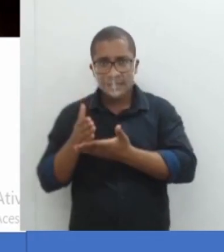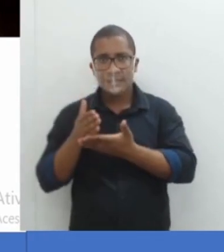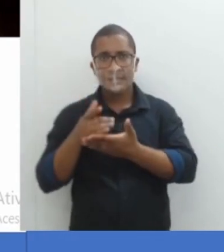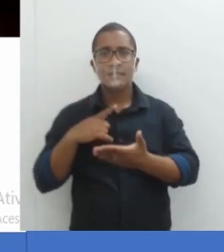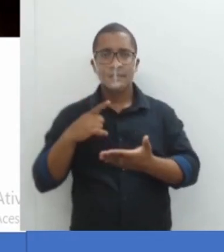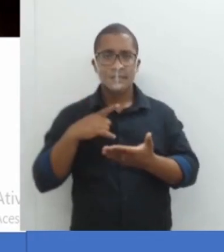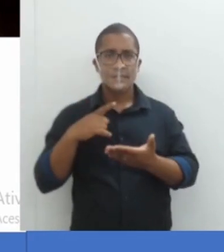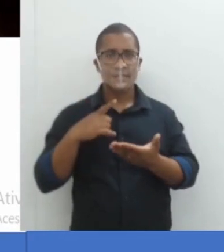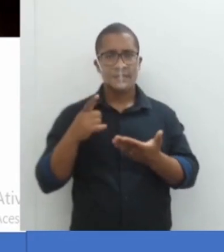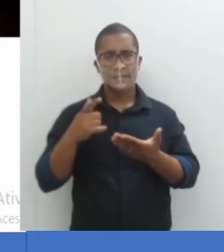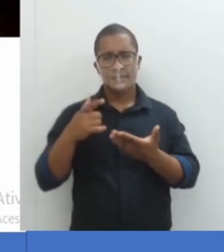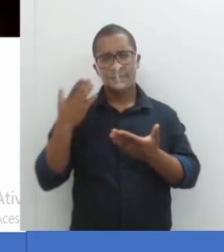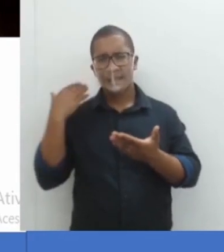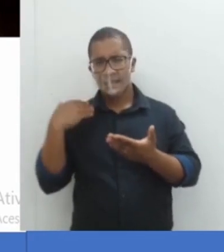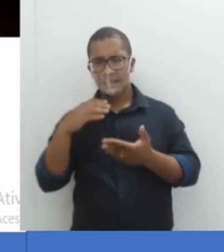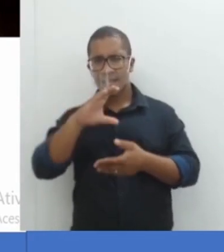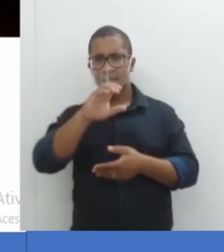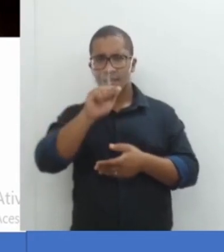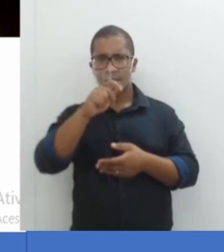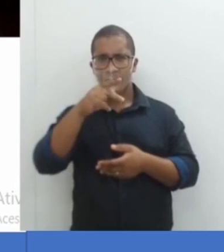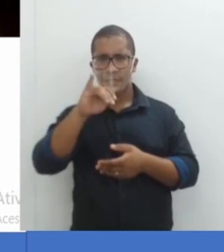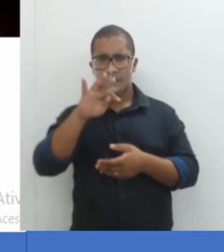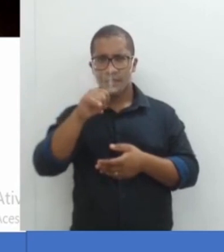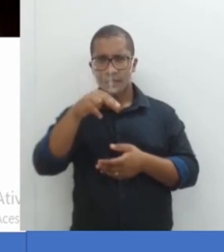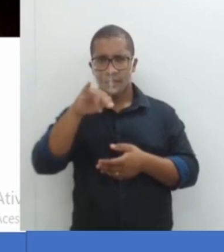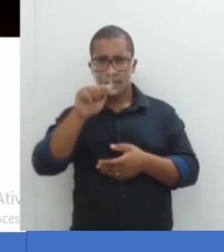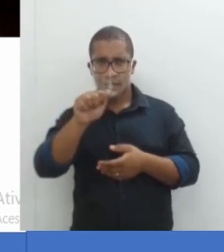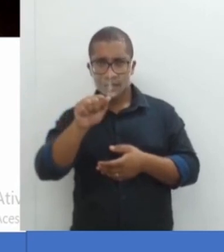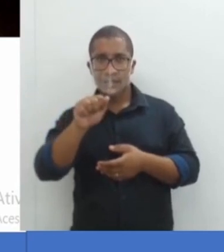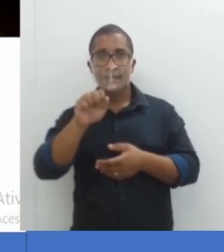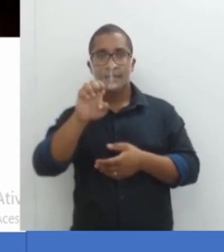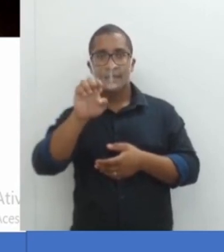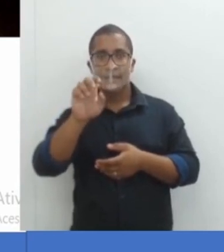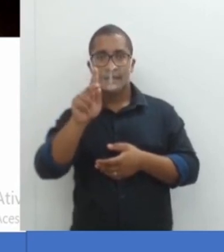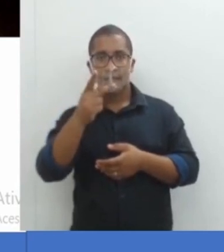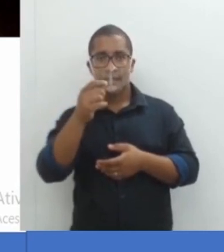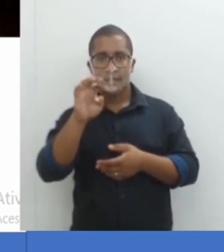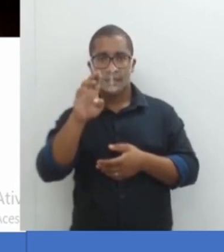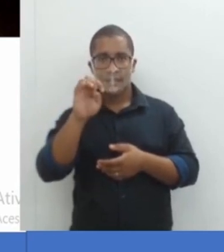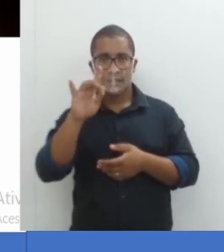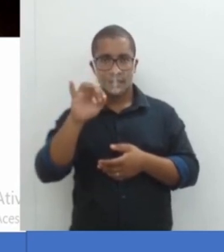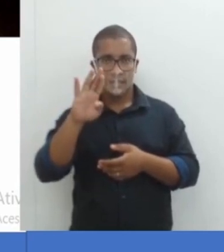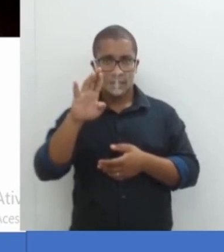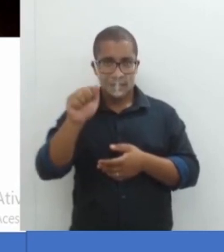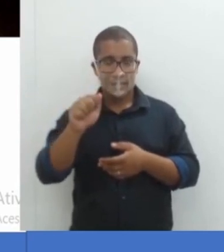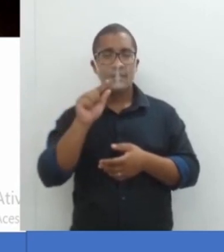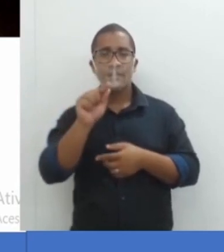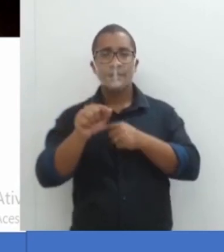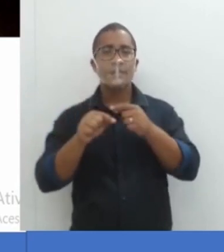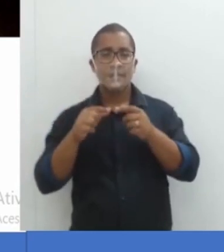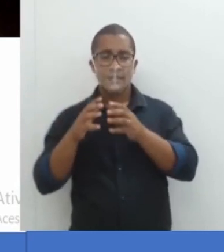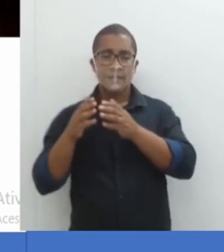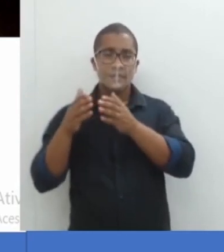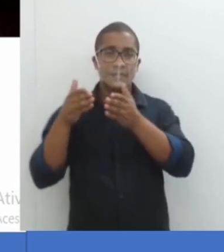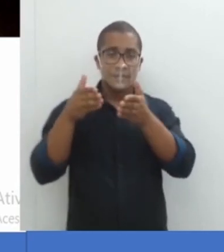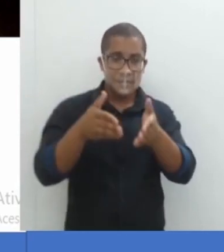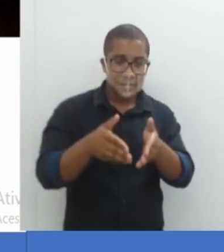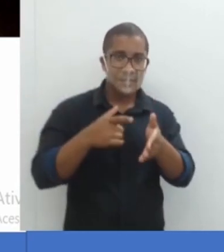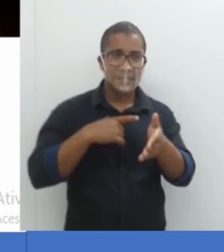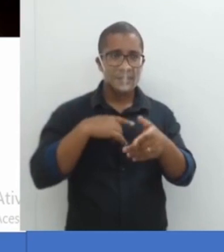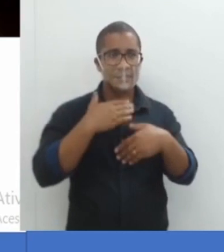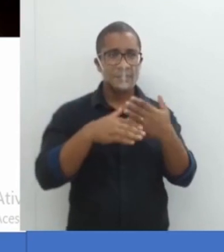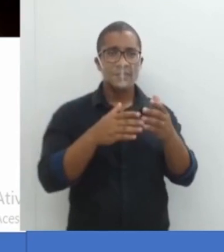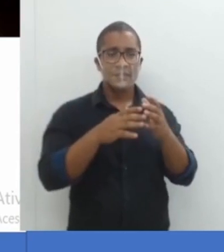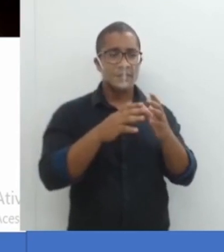das capitanias hereditárias, serviu como mecanismo de dispersão de populações nativas, como ocorreu,